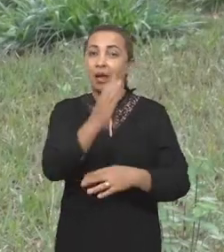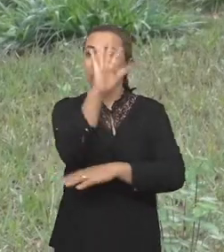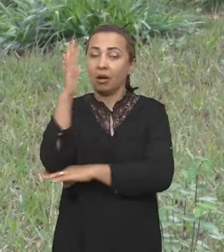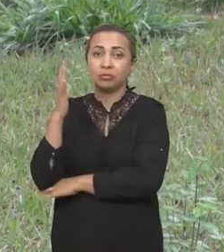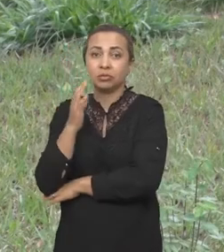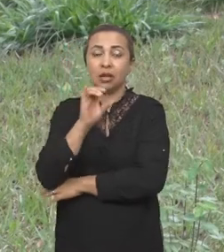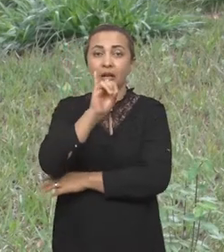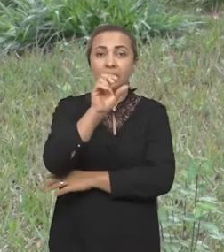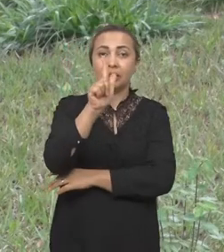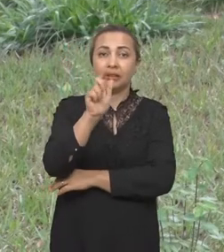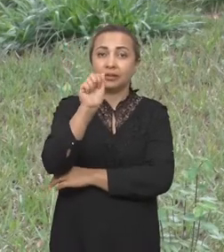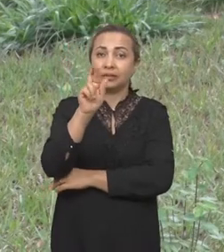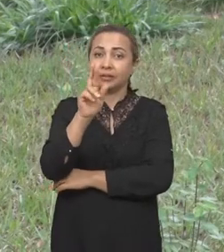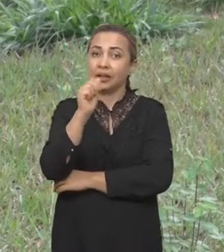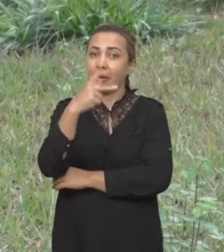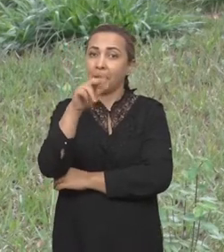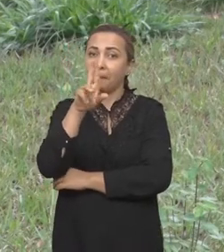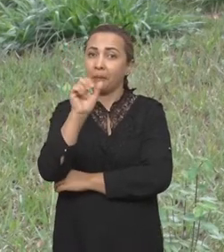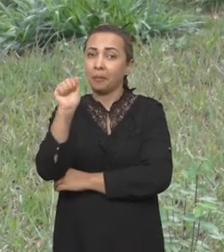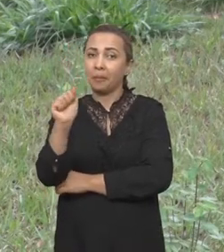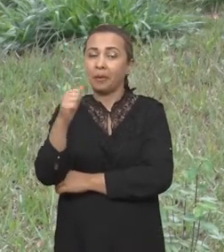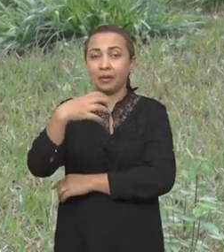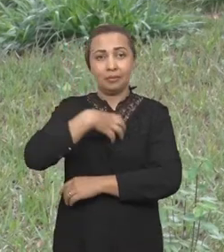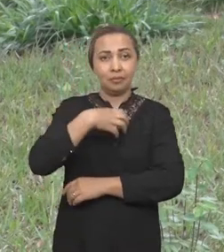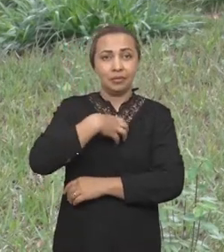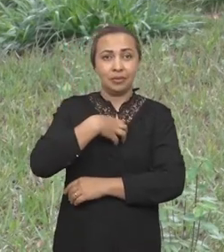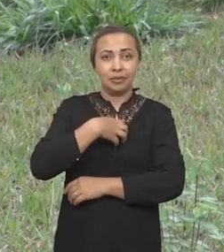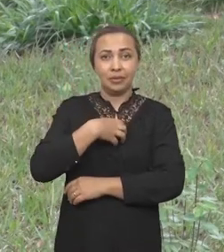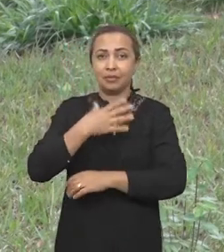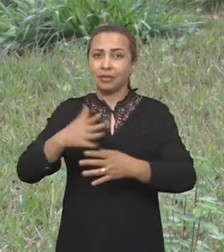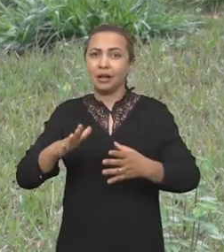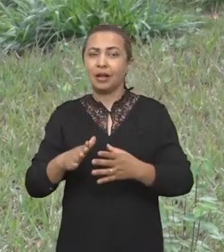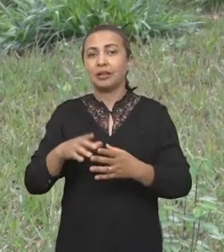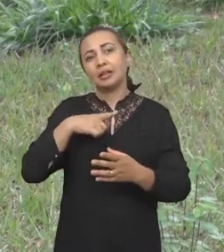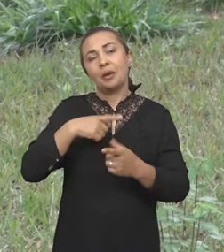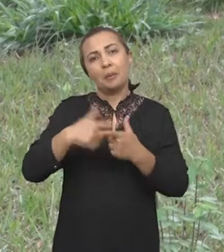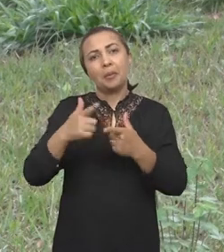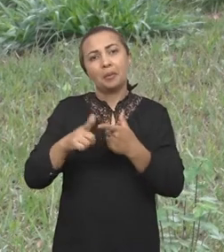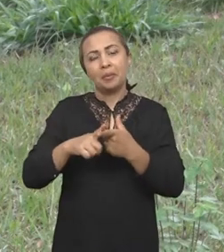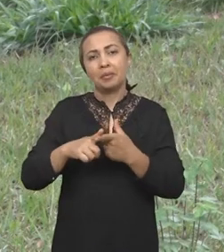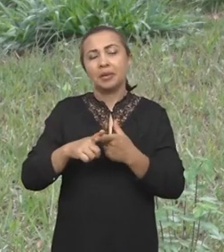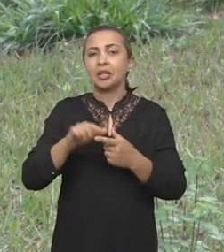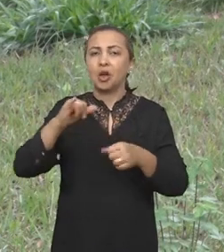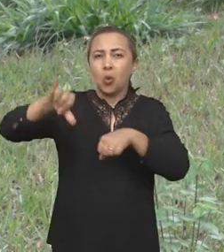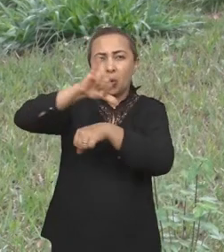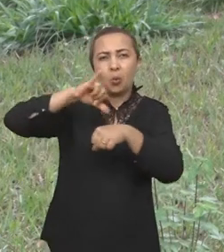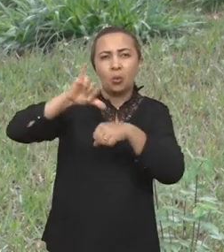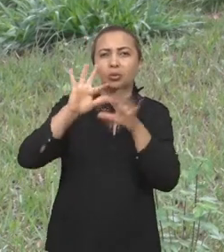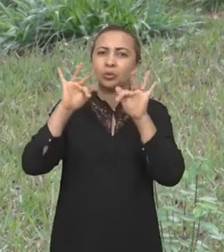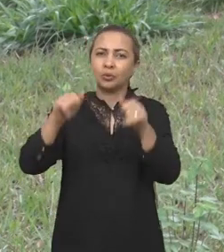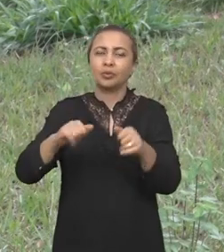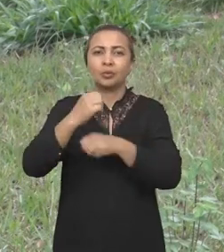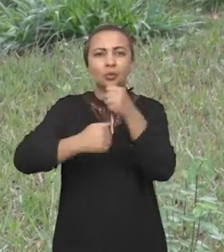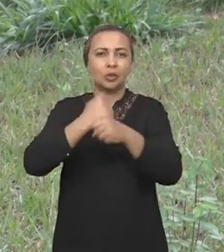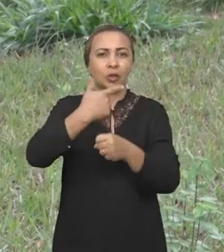O manguezal de Garapuá, localizado no município de Cairu, na Bahia, foi um dos locais da costa nordestina atingidos pelo derramamento de óleo no